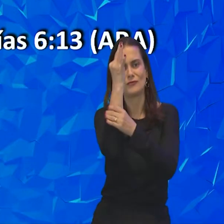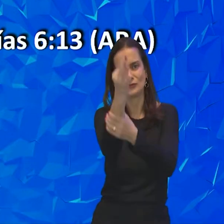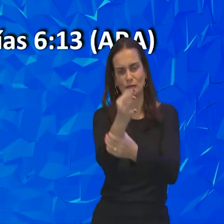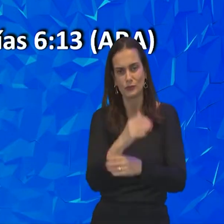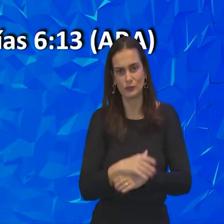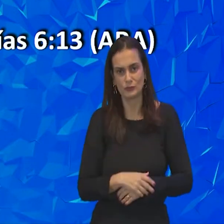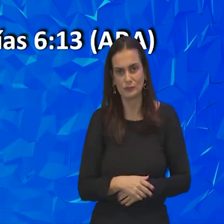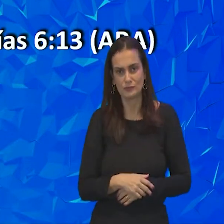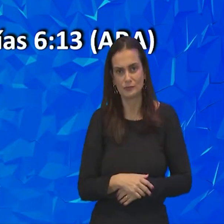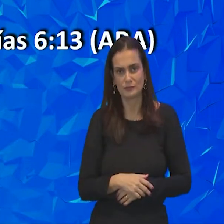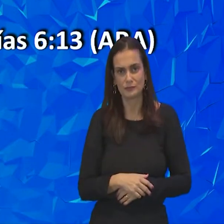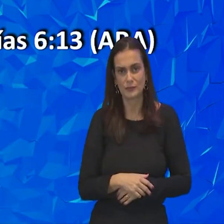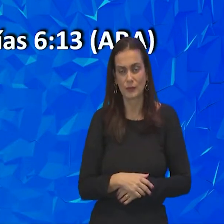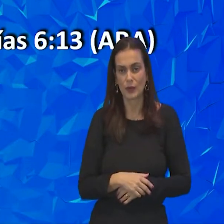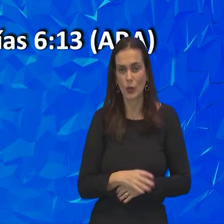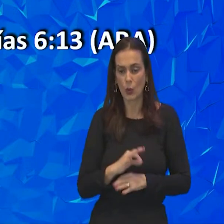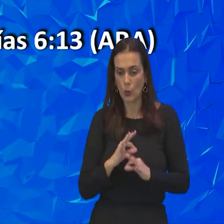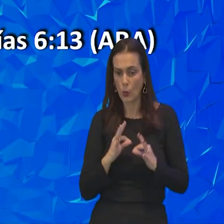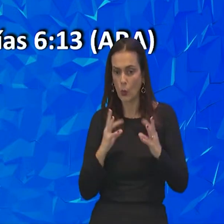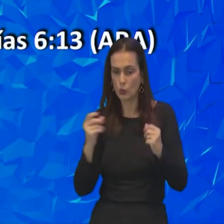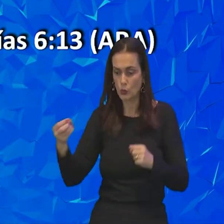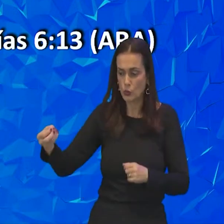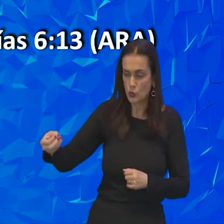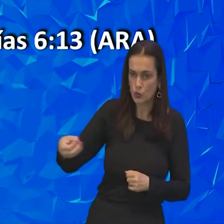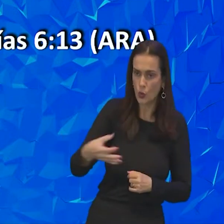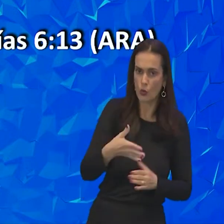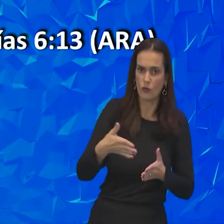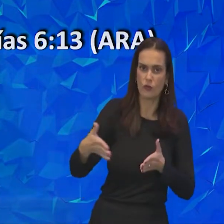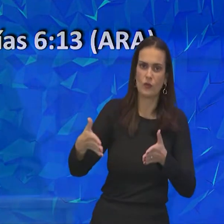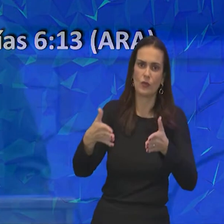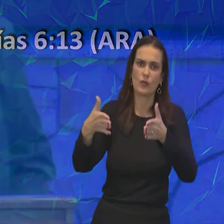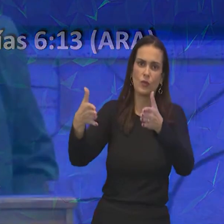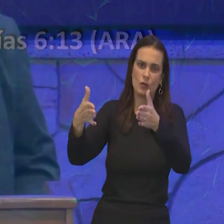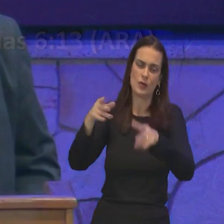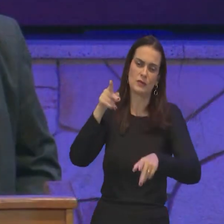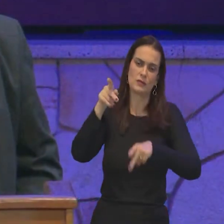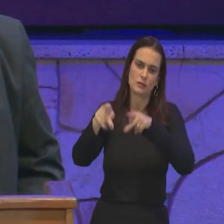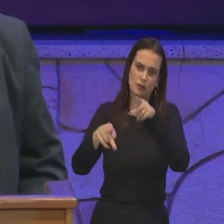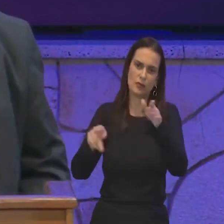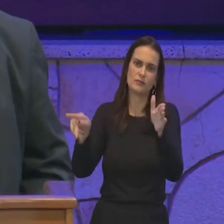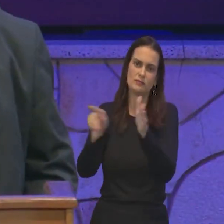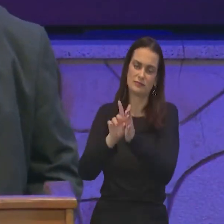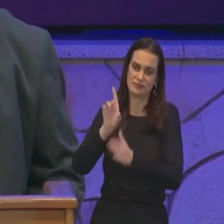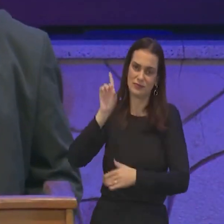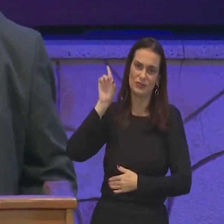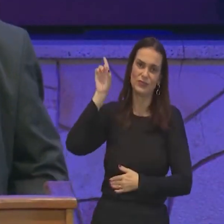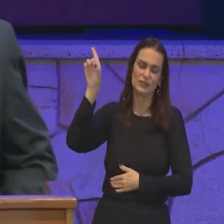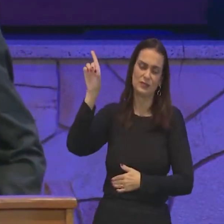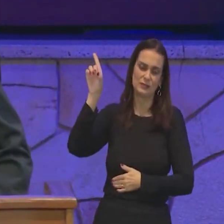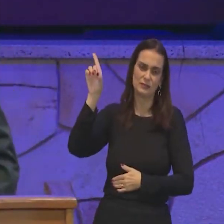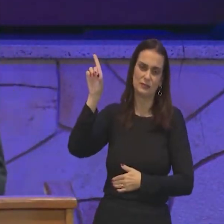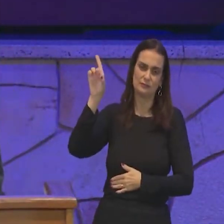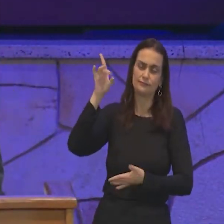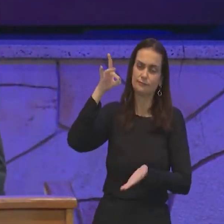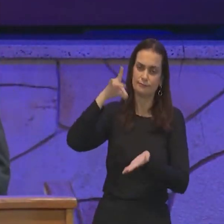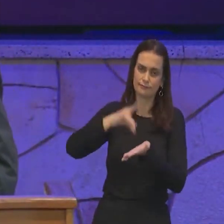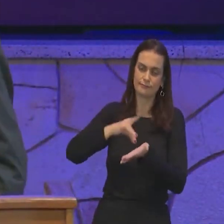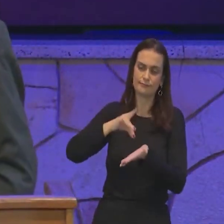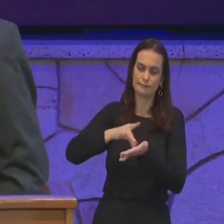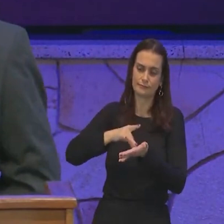o toco representa um novo começo para o povo de Deus. De fato, meus irmãos, no ano